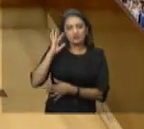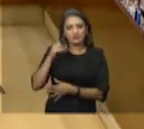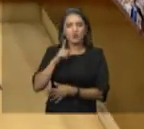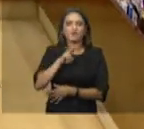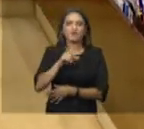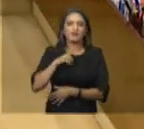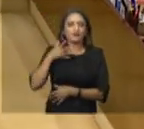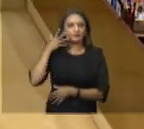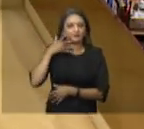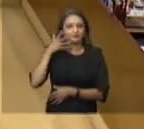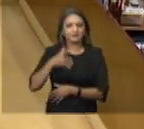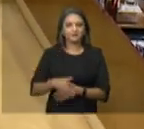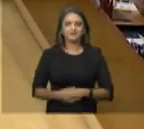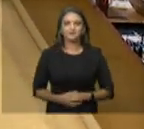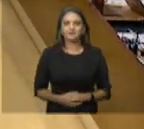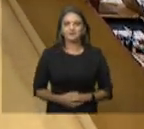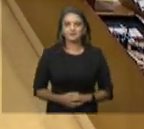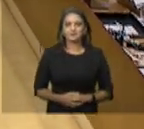orais